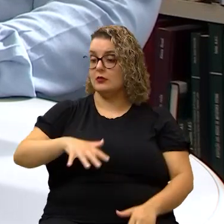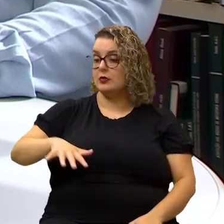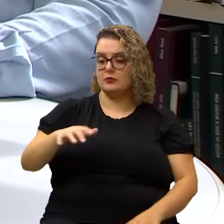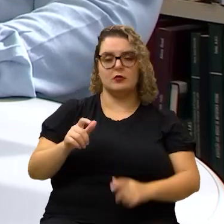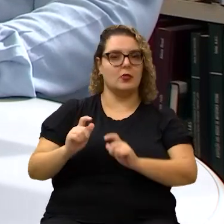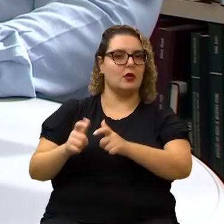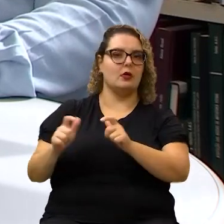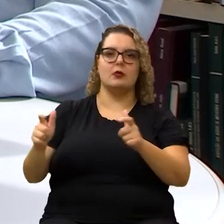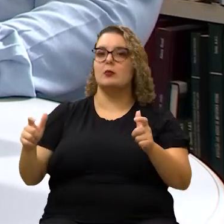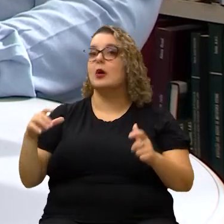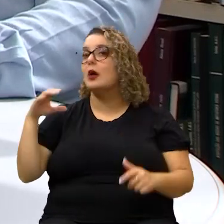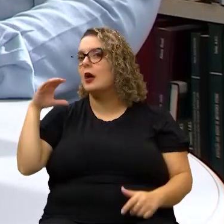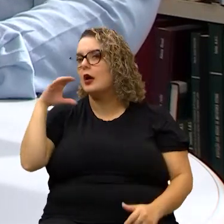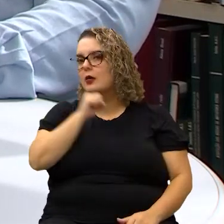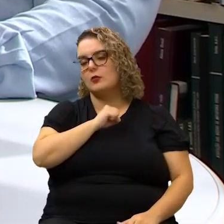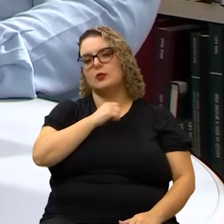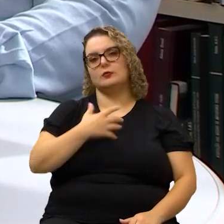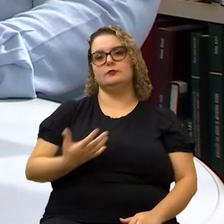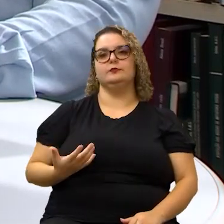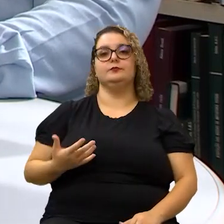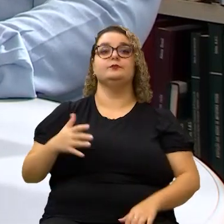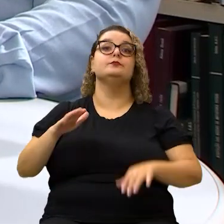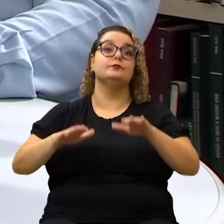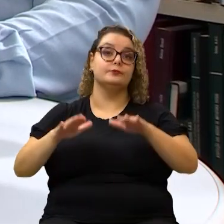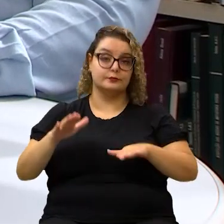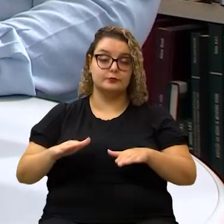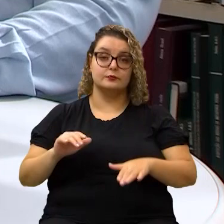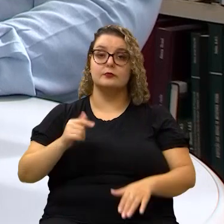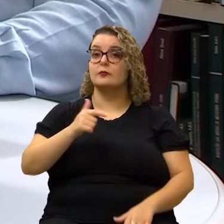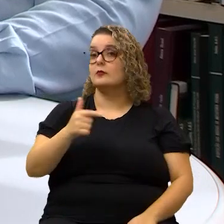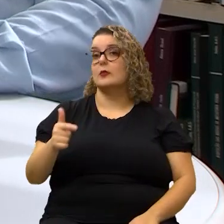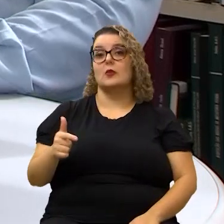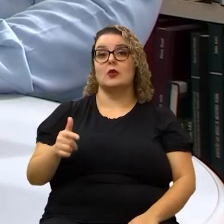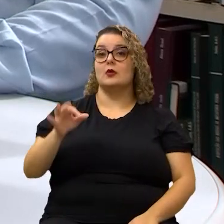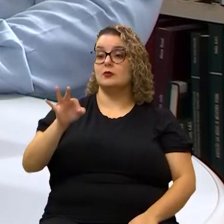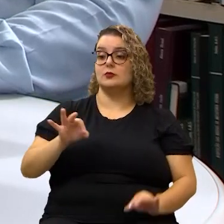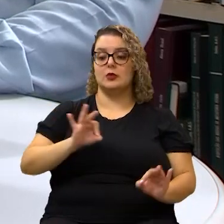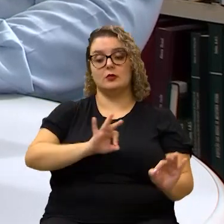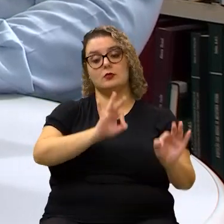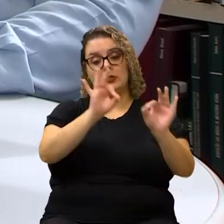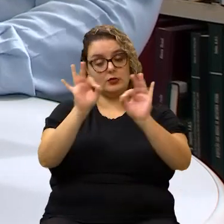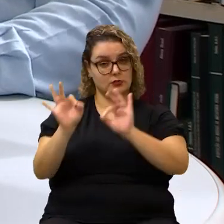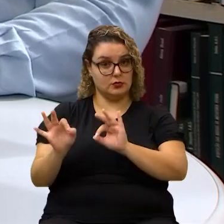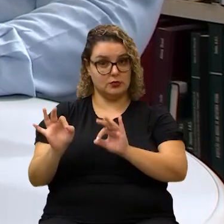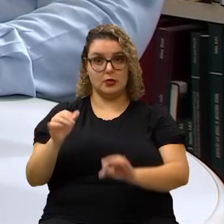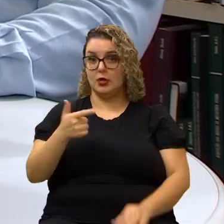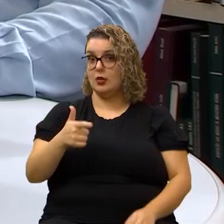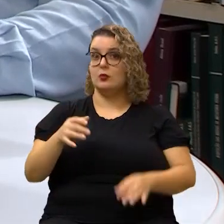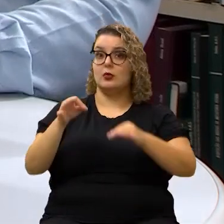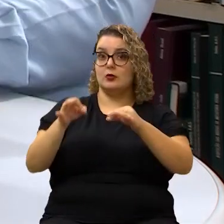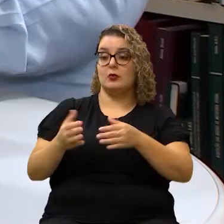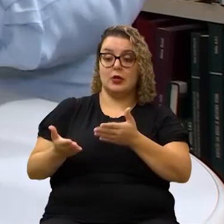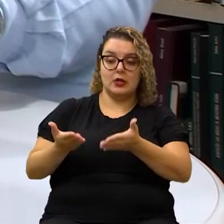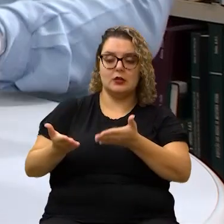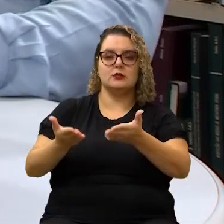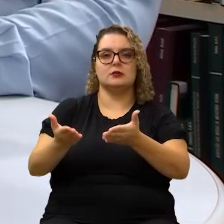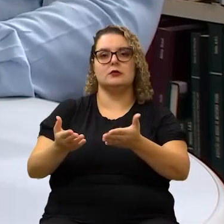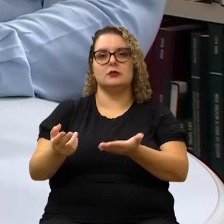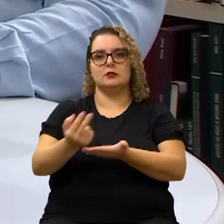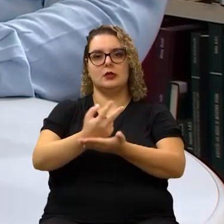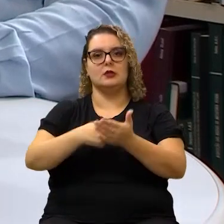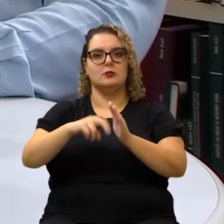segmentos que têm um crescimento muito rápido. E muitas vezes não tem o correto acompanhamento e não tem a correta